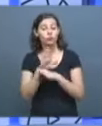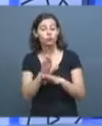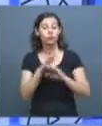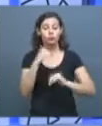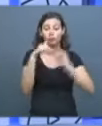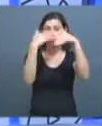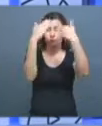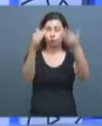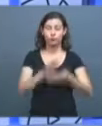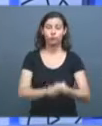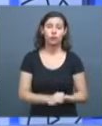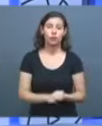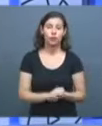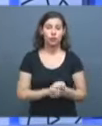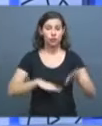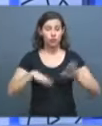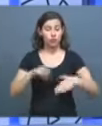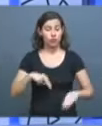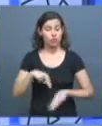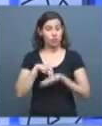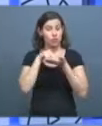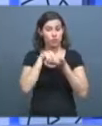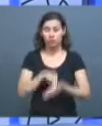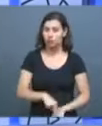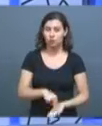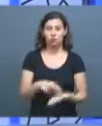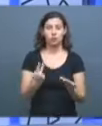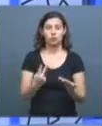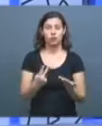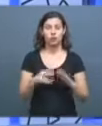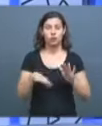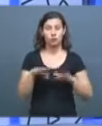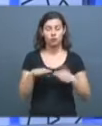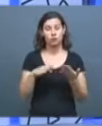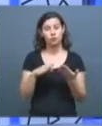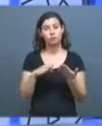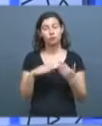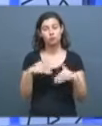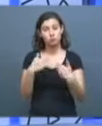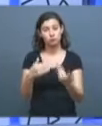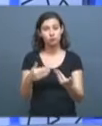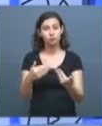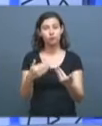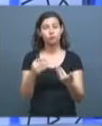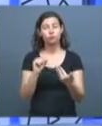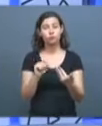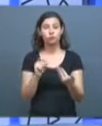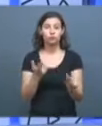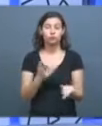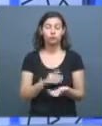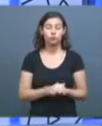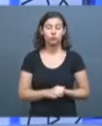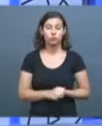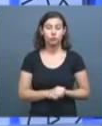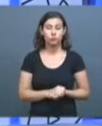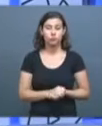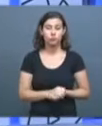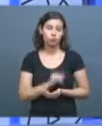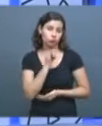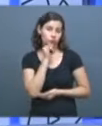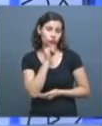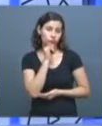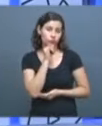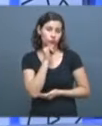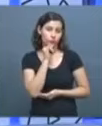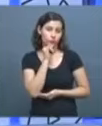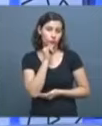crescimento. E essa resistência ao próprio estresse gera outro estado de estar. Então, por exemplo, se você